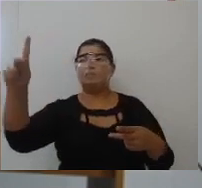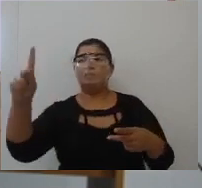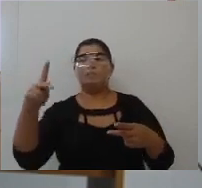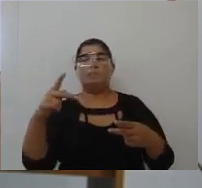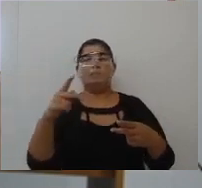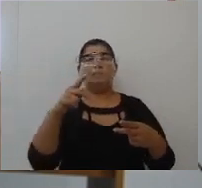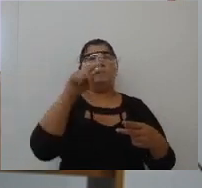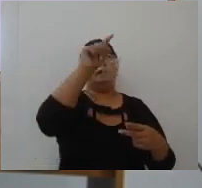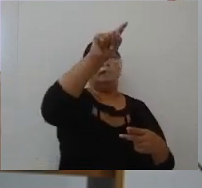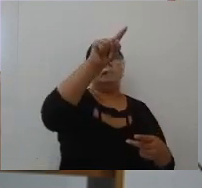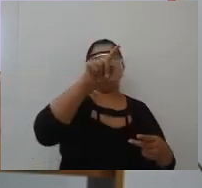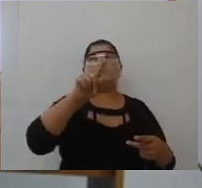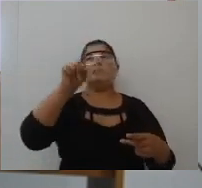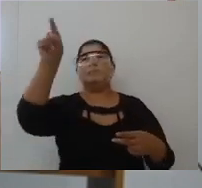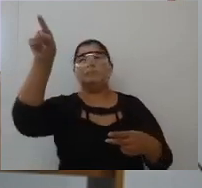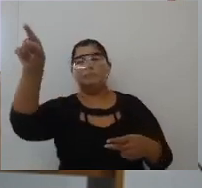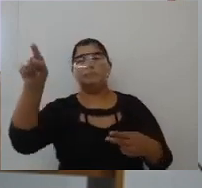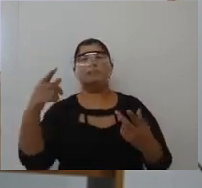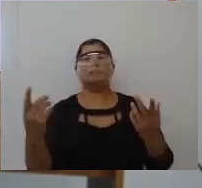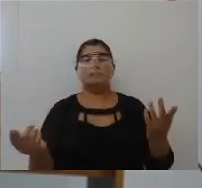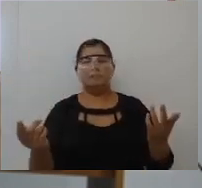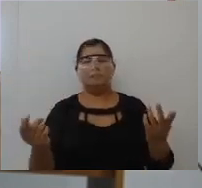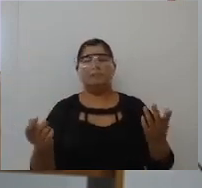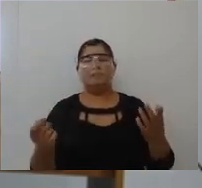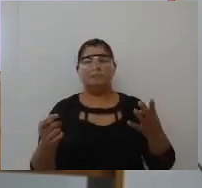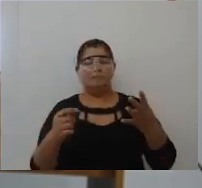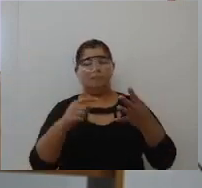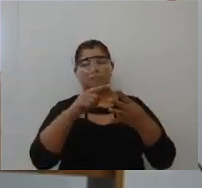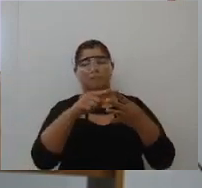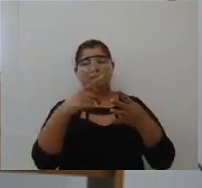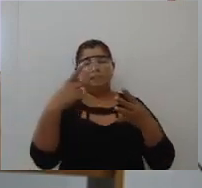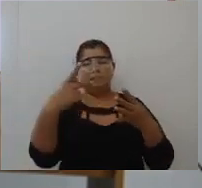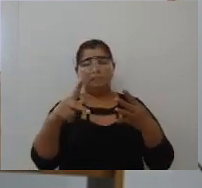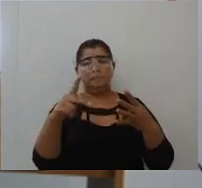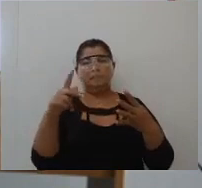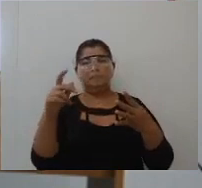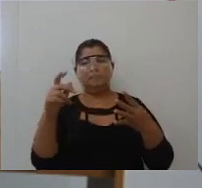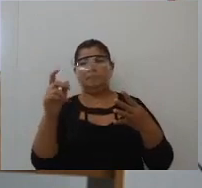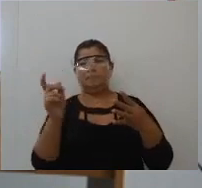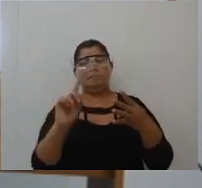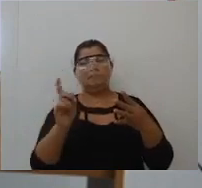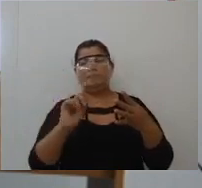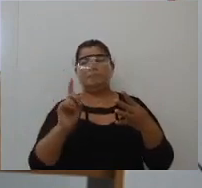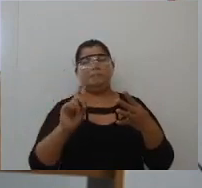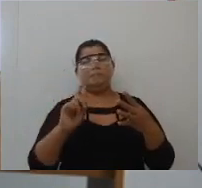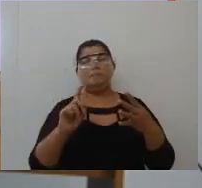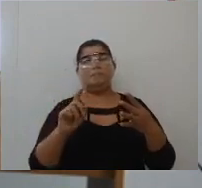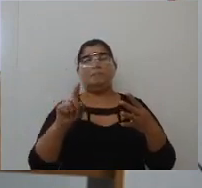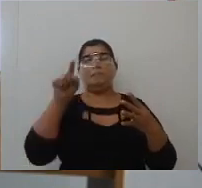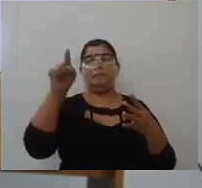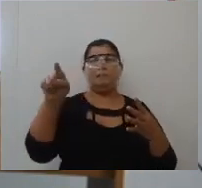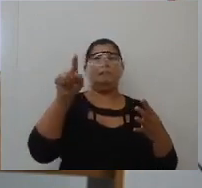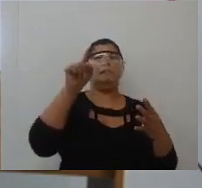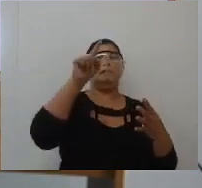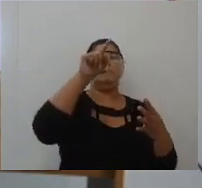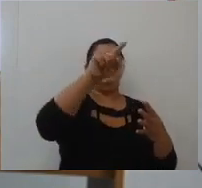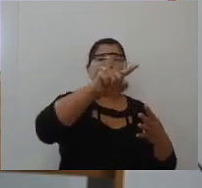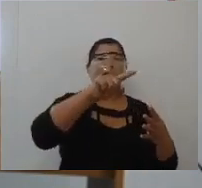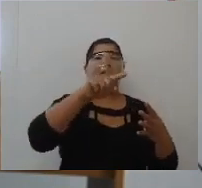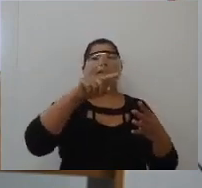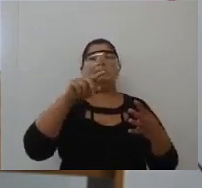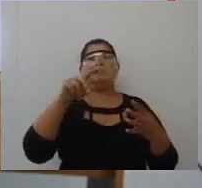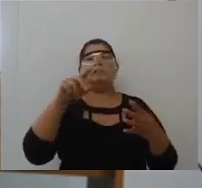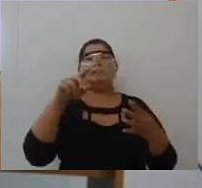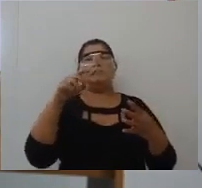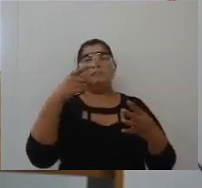né? Aquele, aquela, tá? O seu, sua é possessivo, né? Mas aquele, aquela, o uso